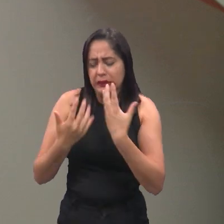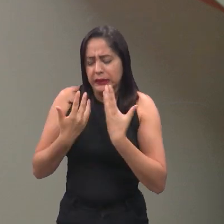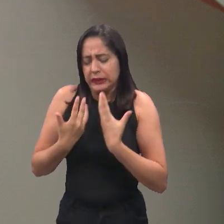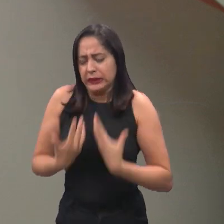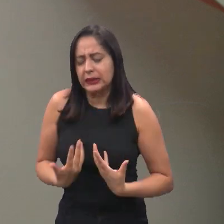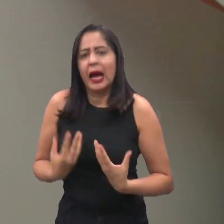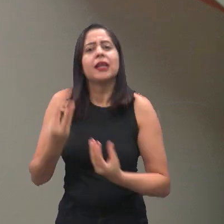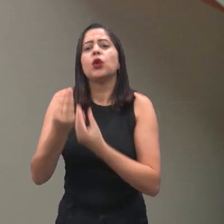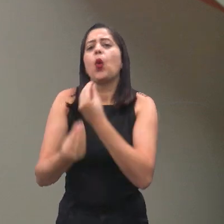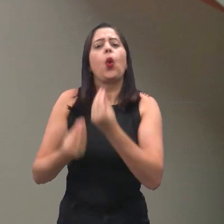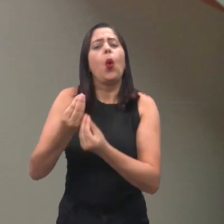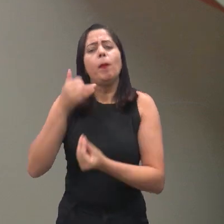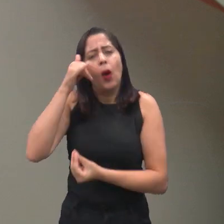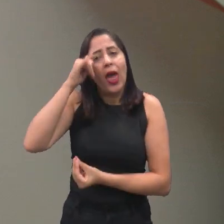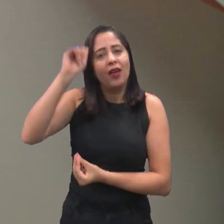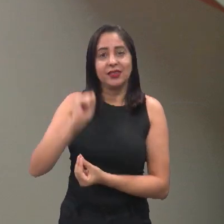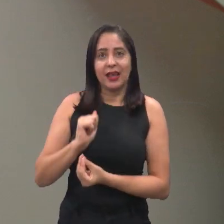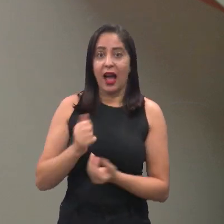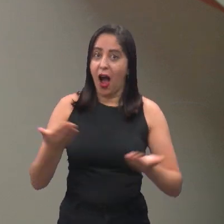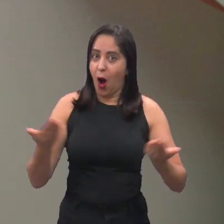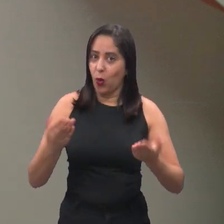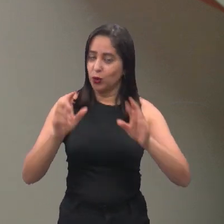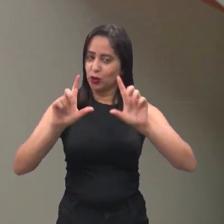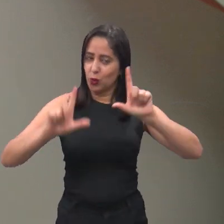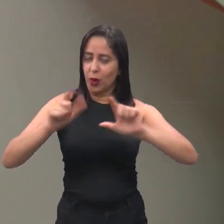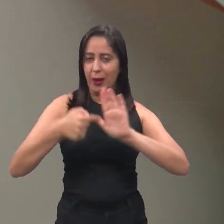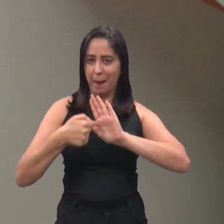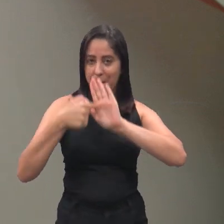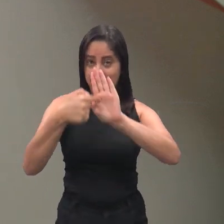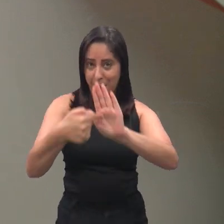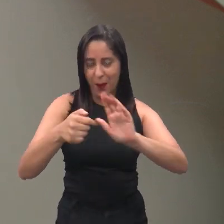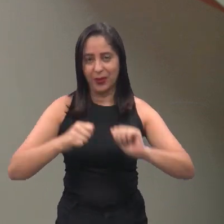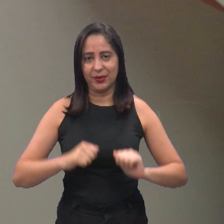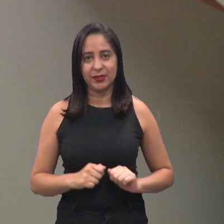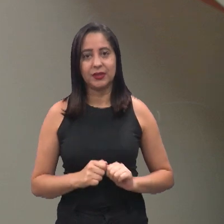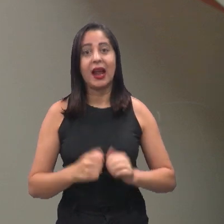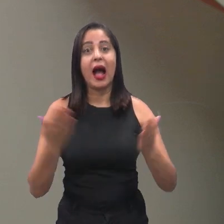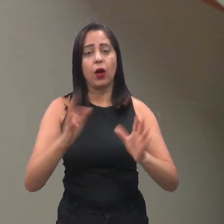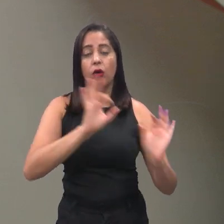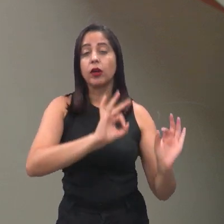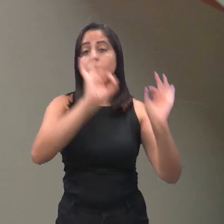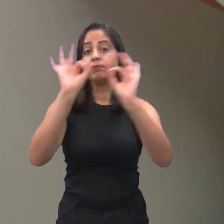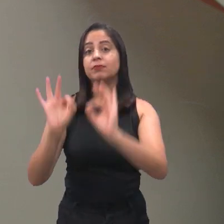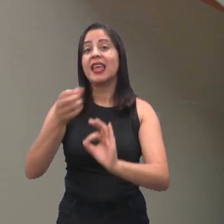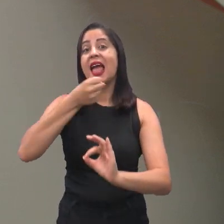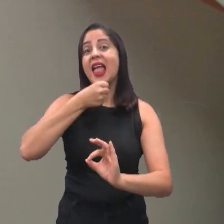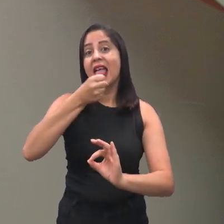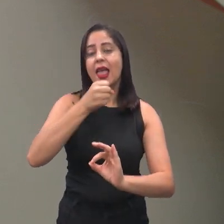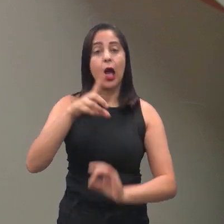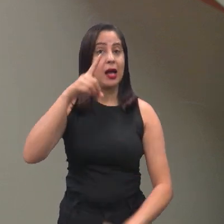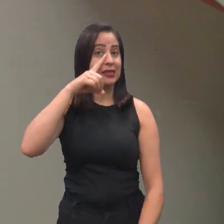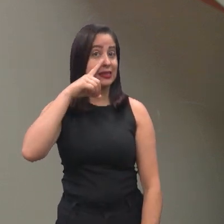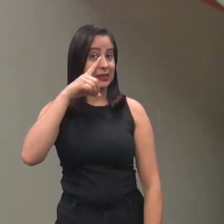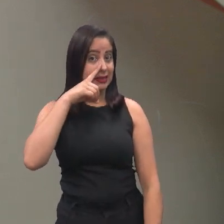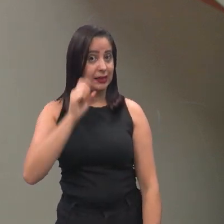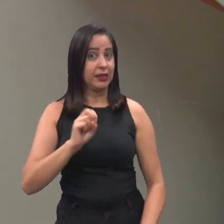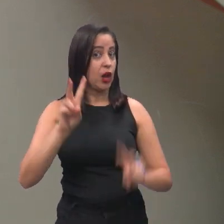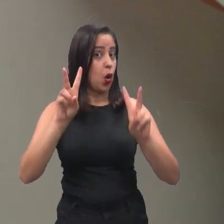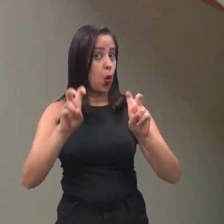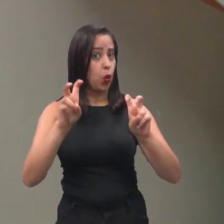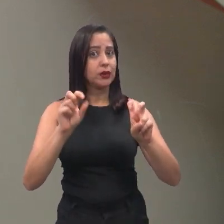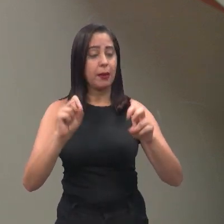nas mulheres, é tema do De Bem com Você de hoje. Agora a gente vai conferir uma reportagem da Dani Rivas sobre o papel